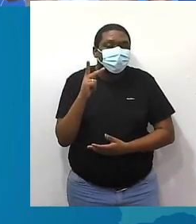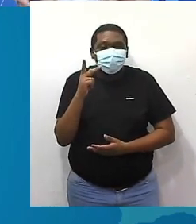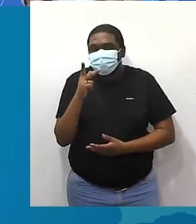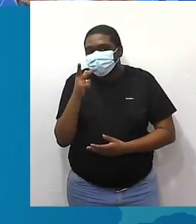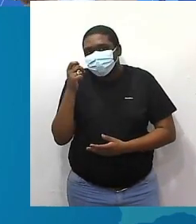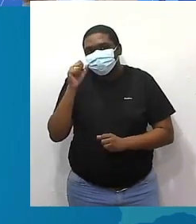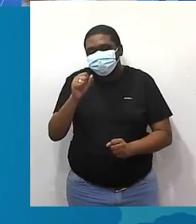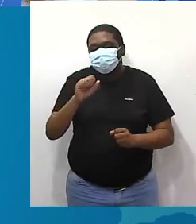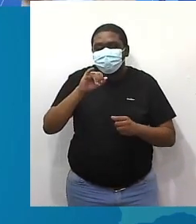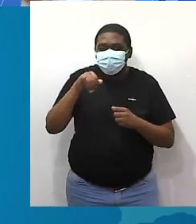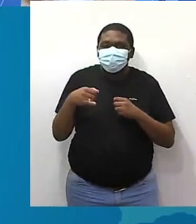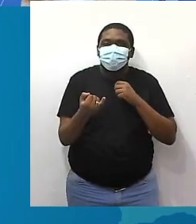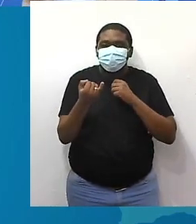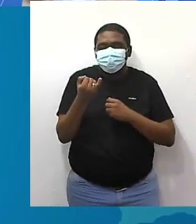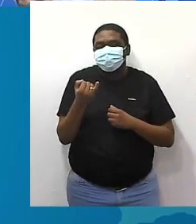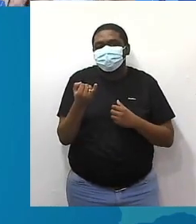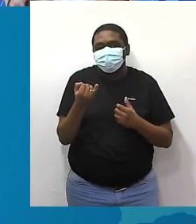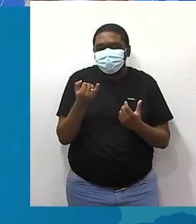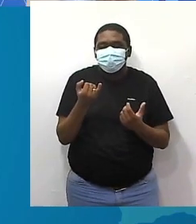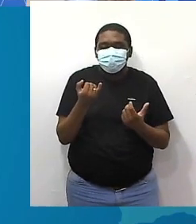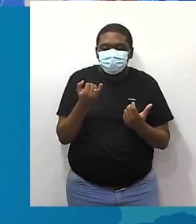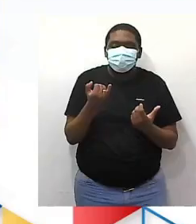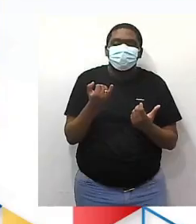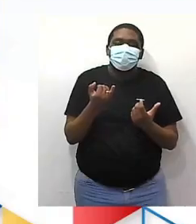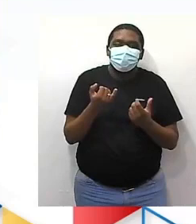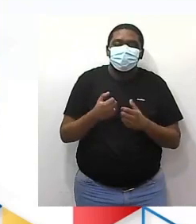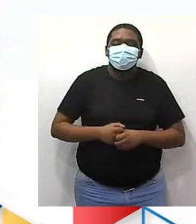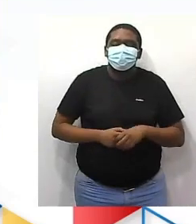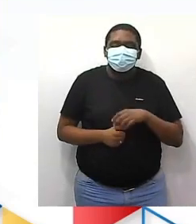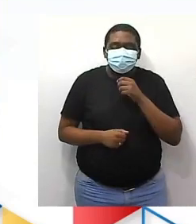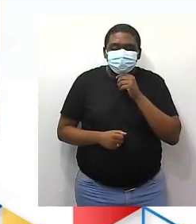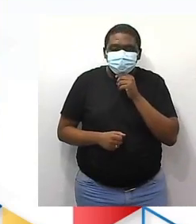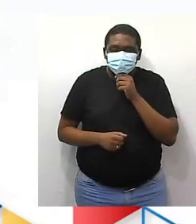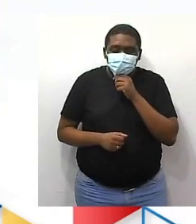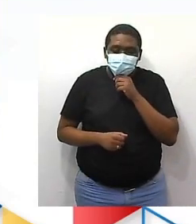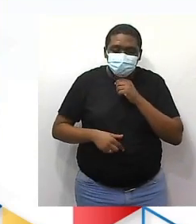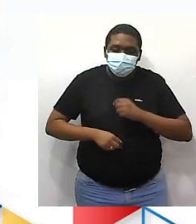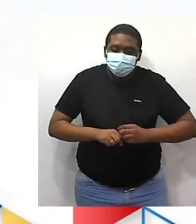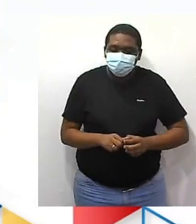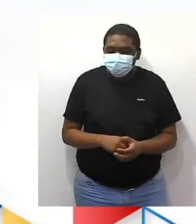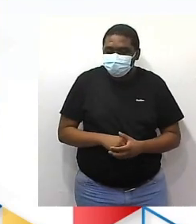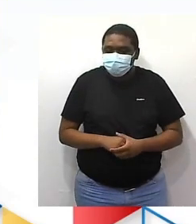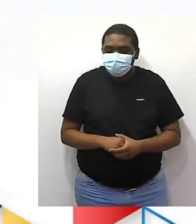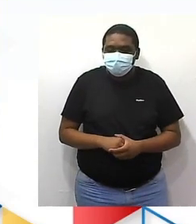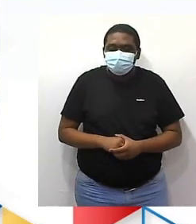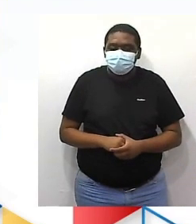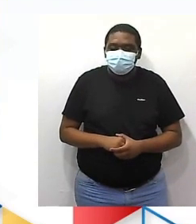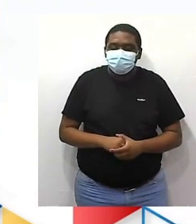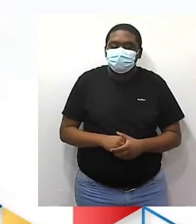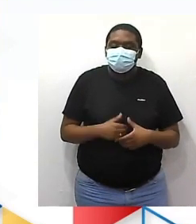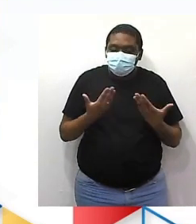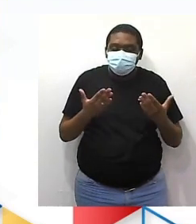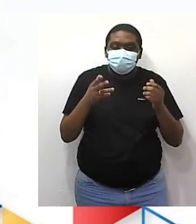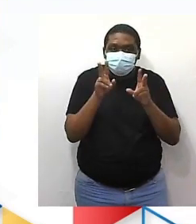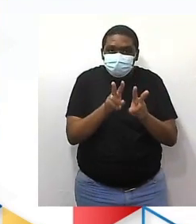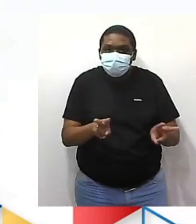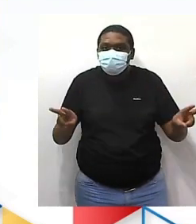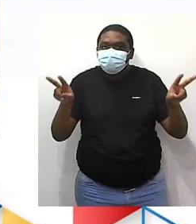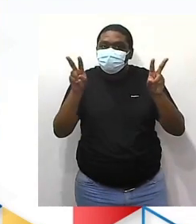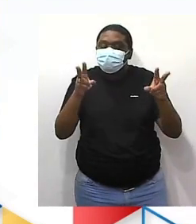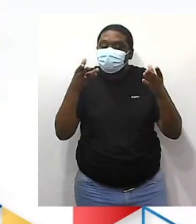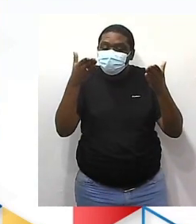se aproveitar economicamente. Bom, aí a gente tem essa imagem aí das rochas. Observe só